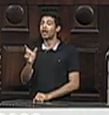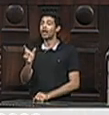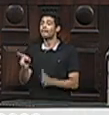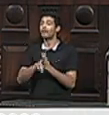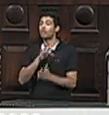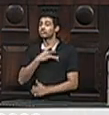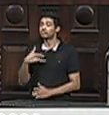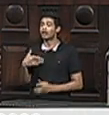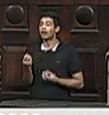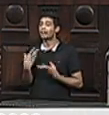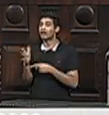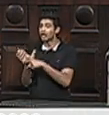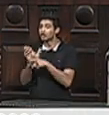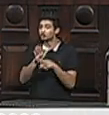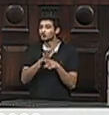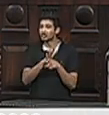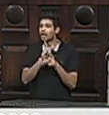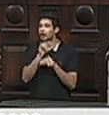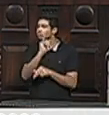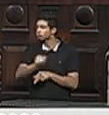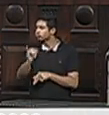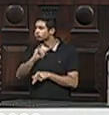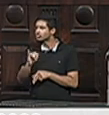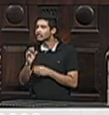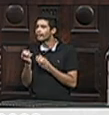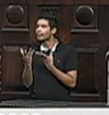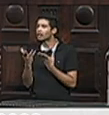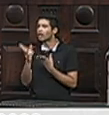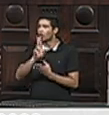salarial. Então eu fiz uma emenda também autorizativa,